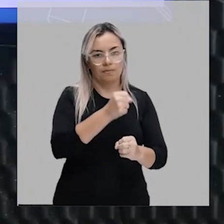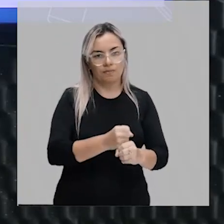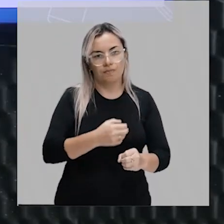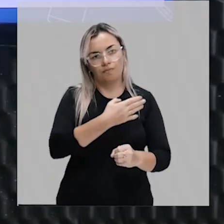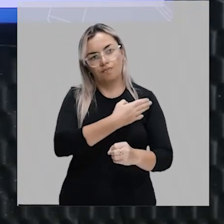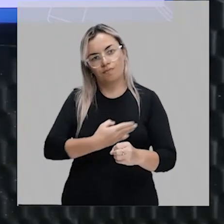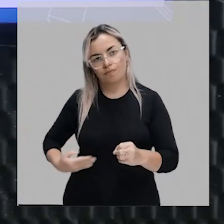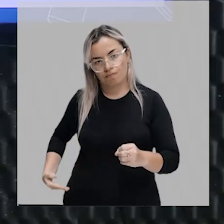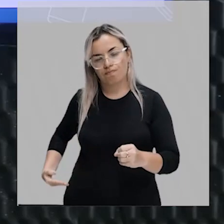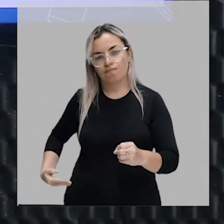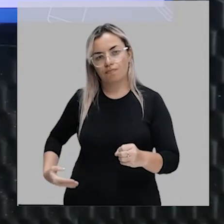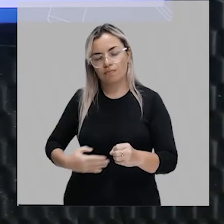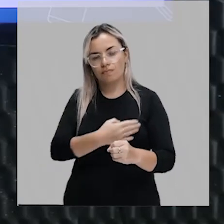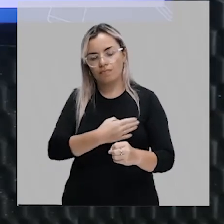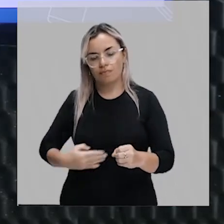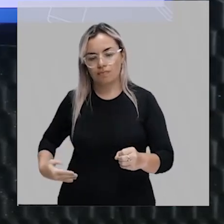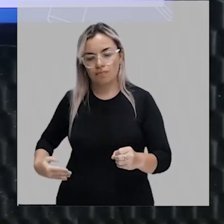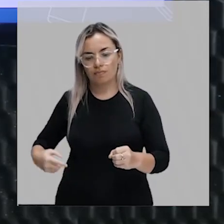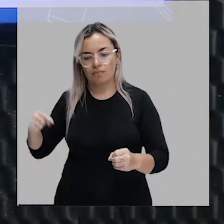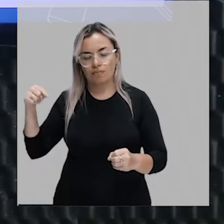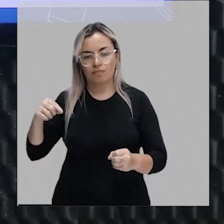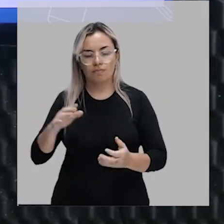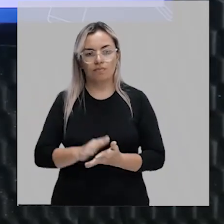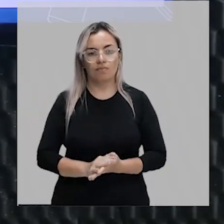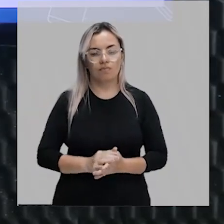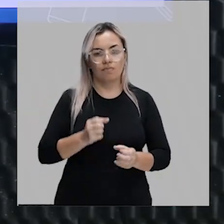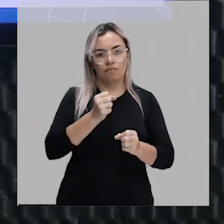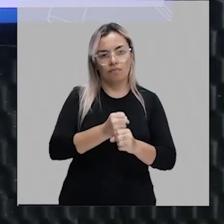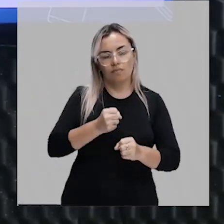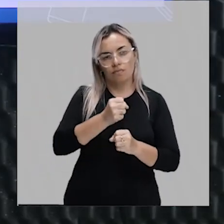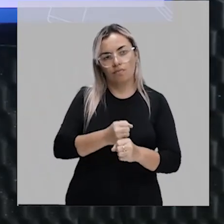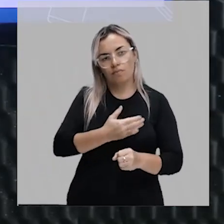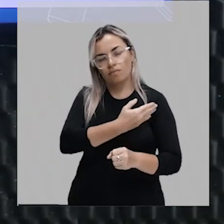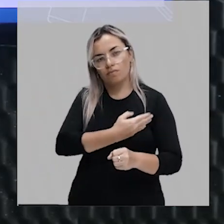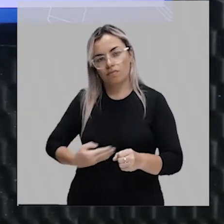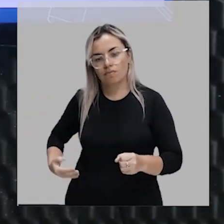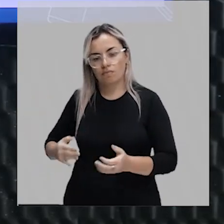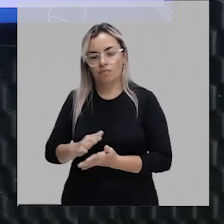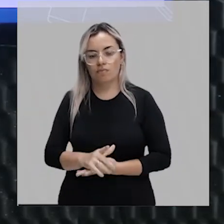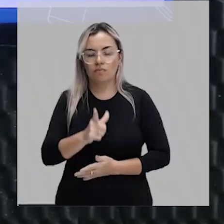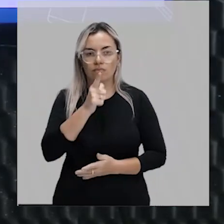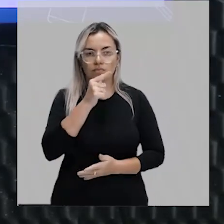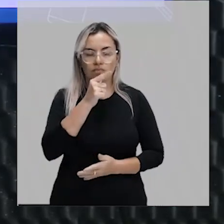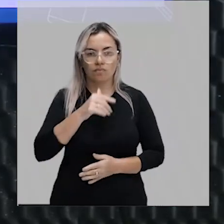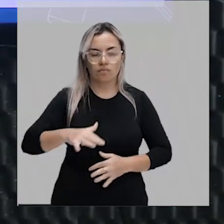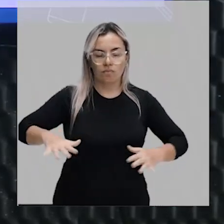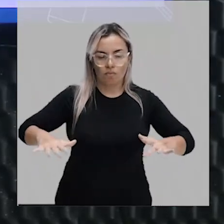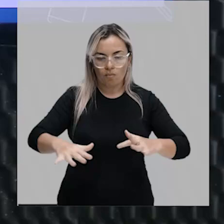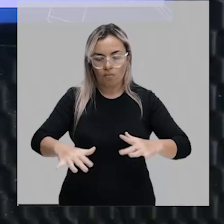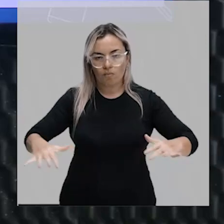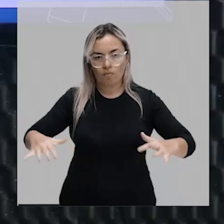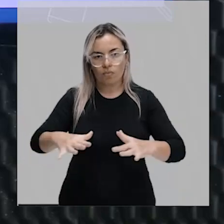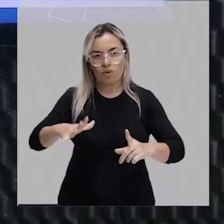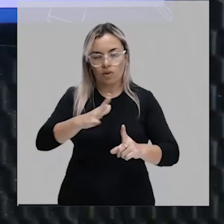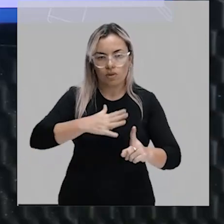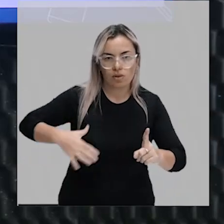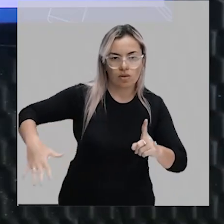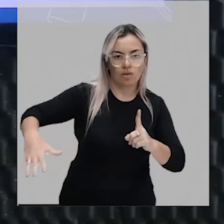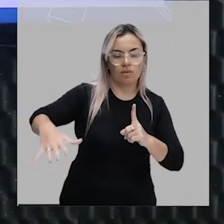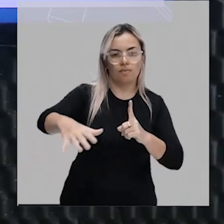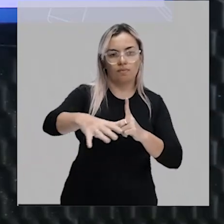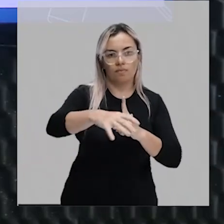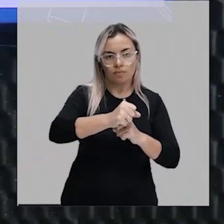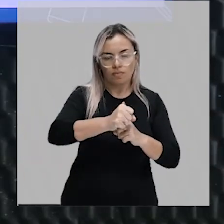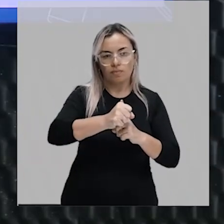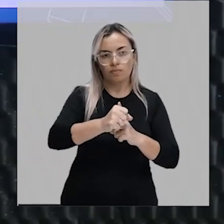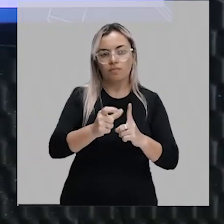públicas. Essas obras públicas hidráulicas, por esse motivo essas sociedades são chamadas de sociedades